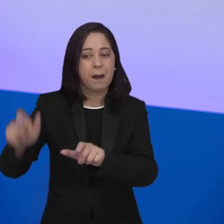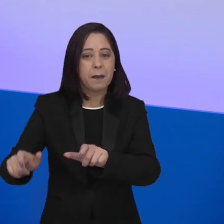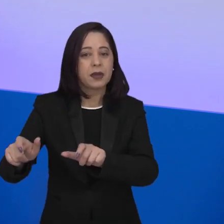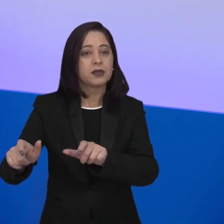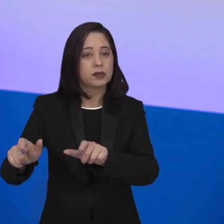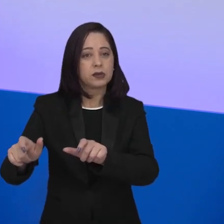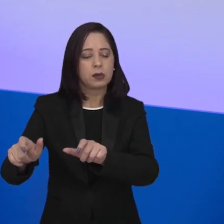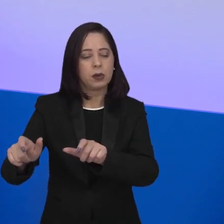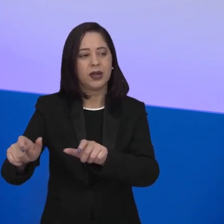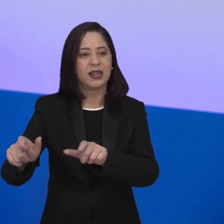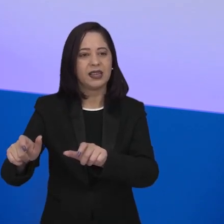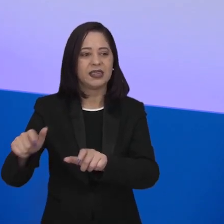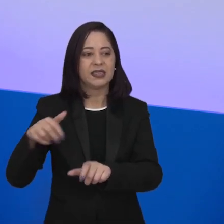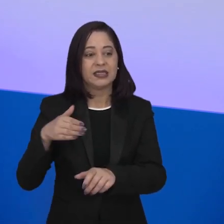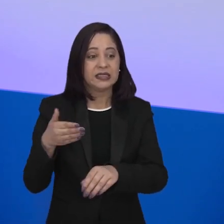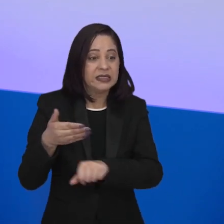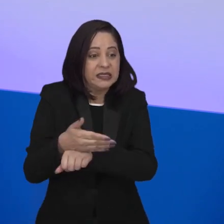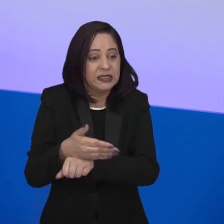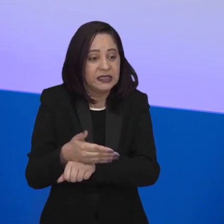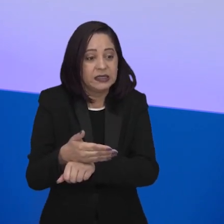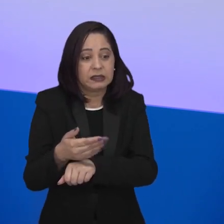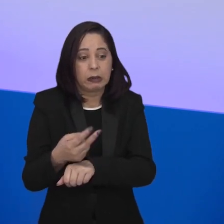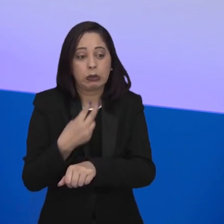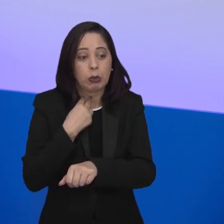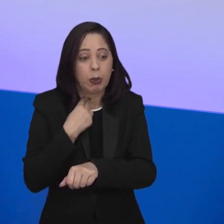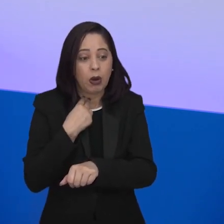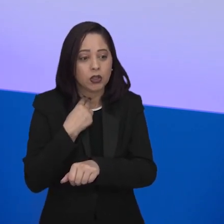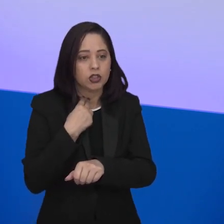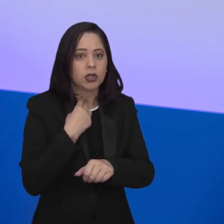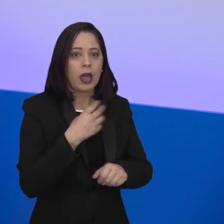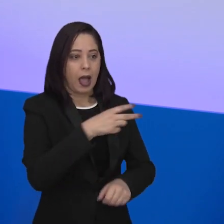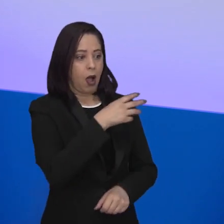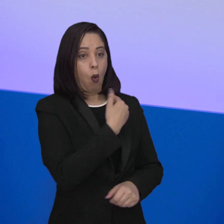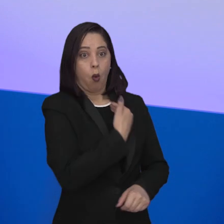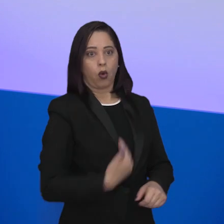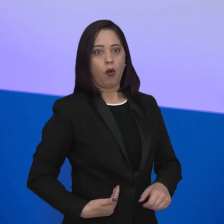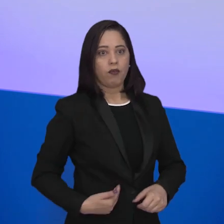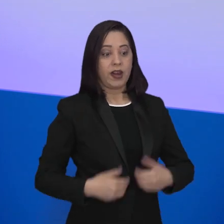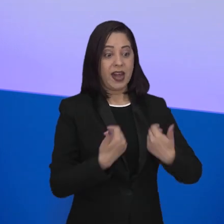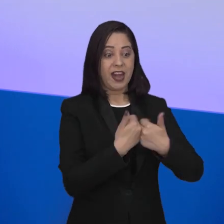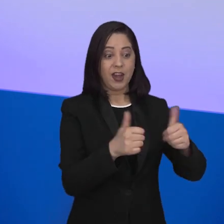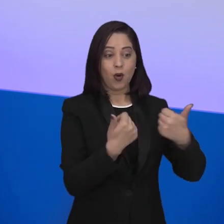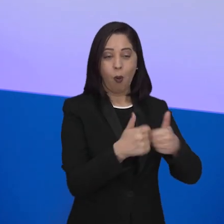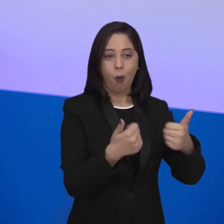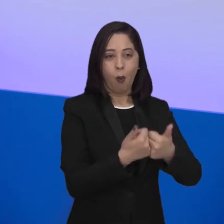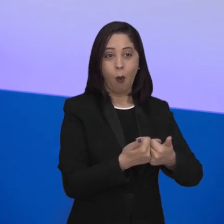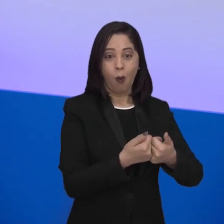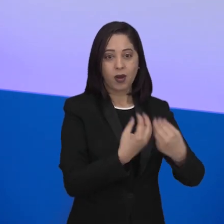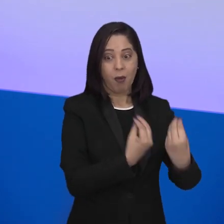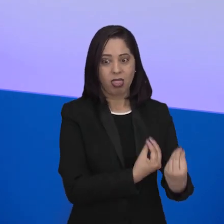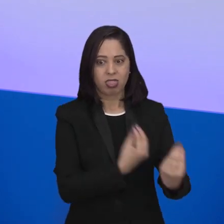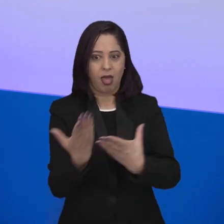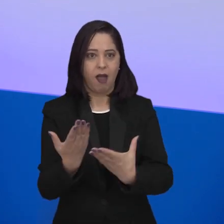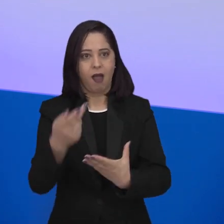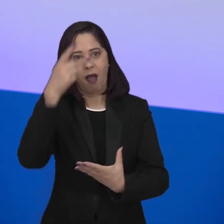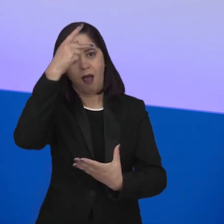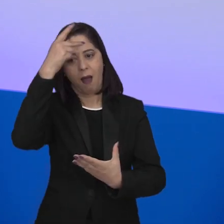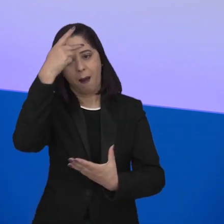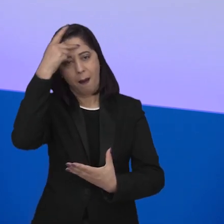de eleitores, já que é um voto obrigatório. Se não fosse, talvez não teria esse benefício. E é importante que as pessoas